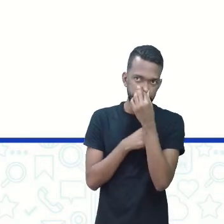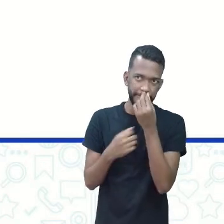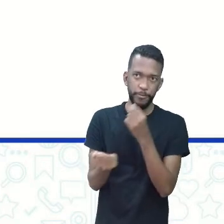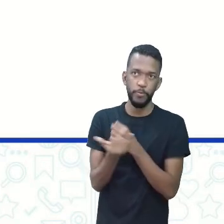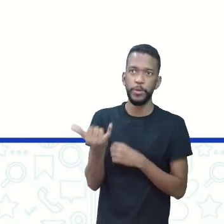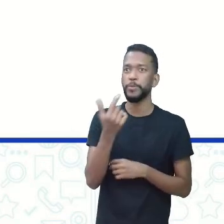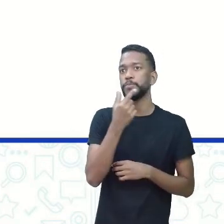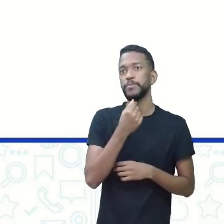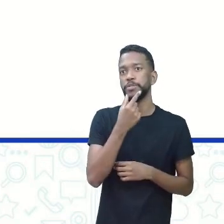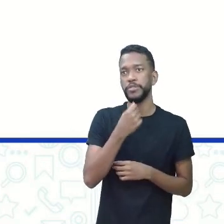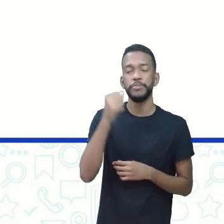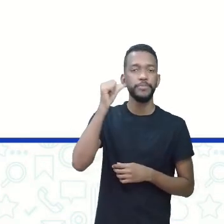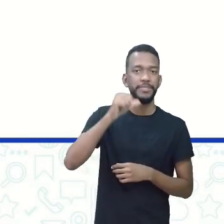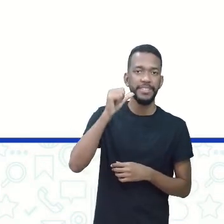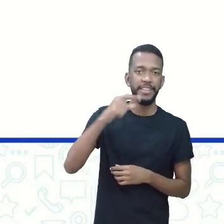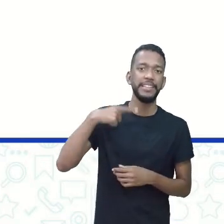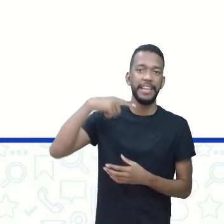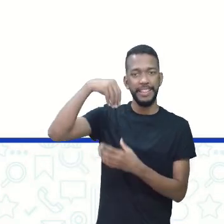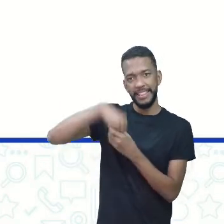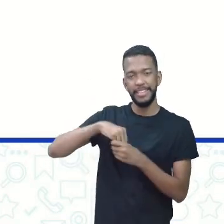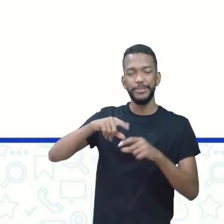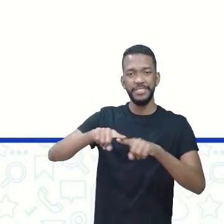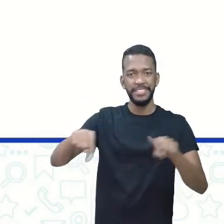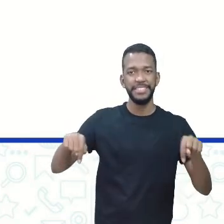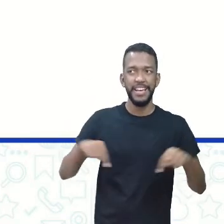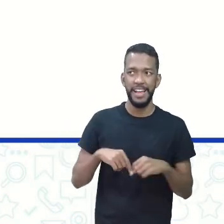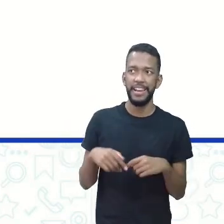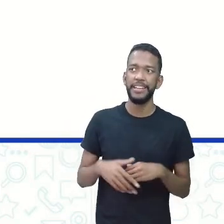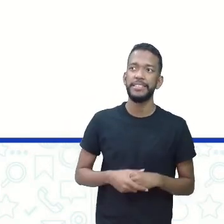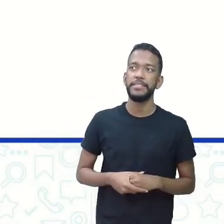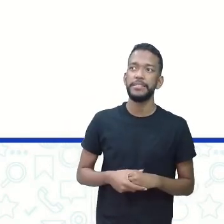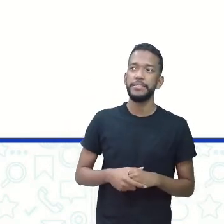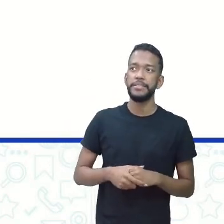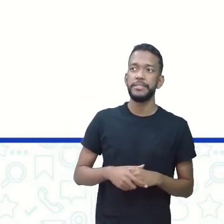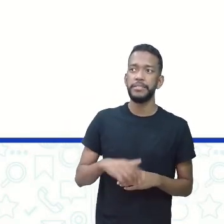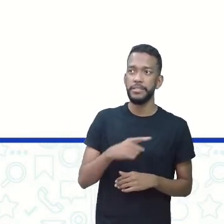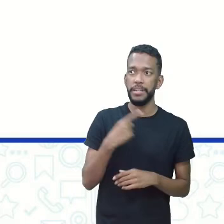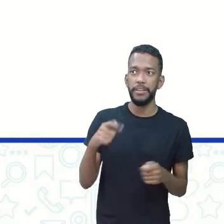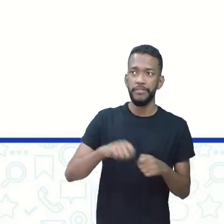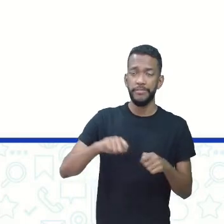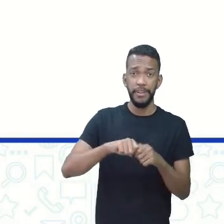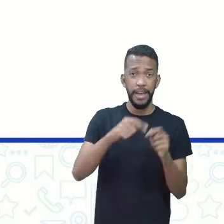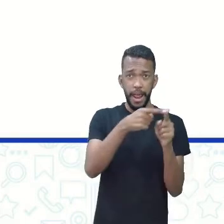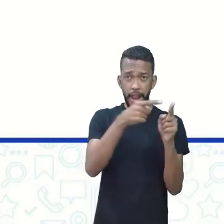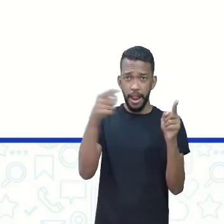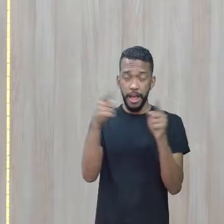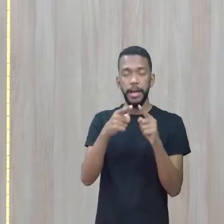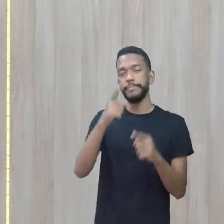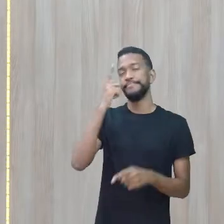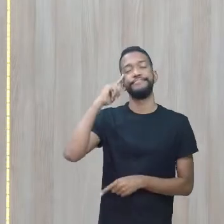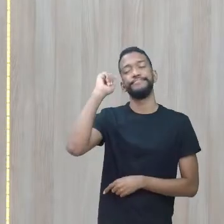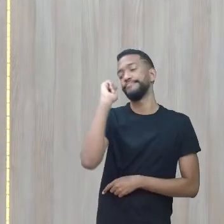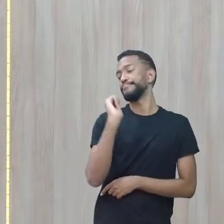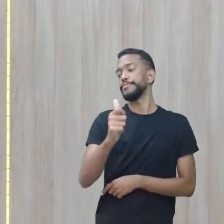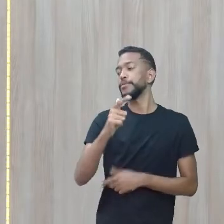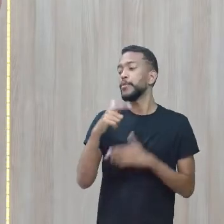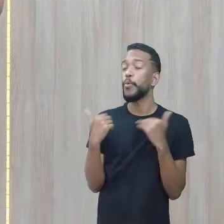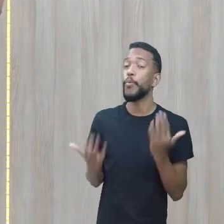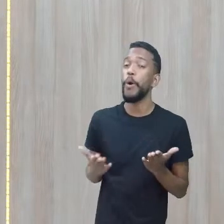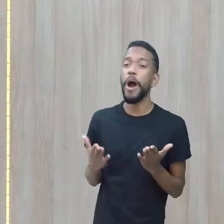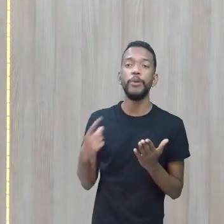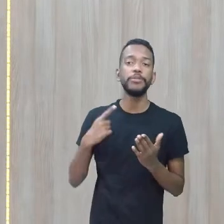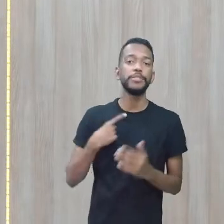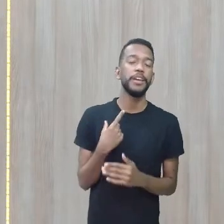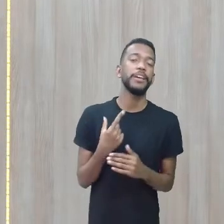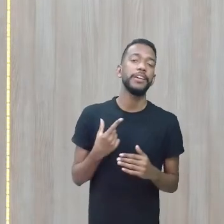quantos meninos e meninas tem nessa sala? Quando a gente fez a leitura, eu tenho certeza que você já identificou qual